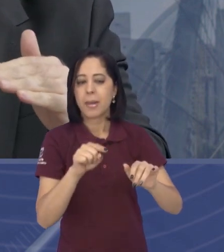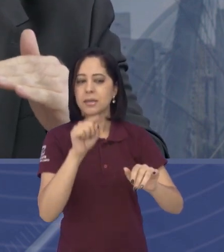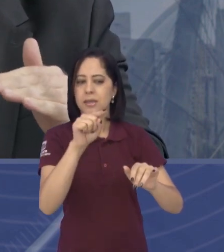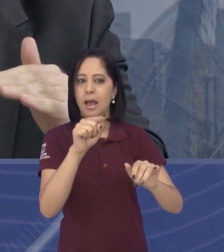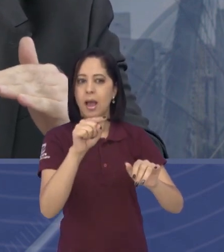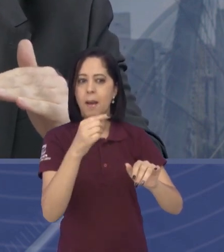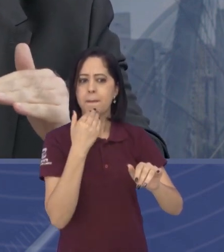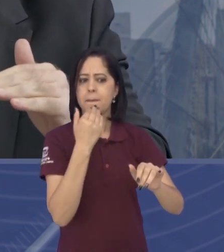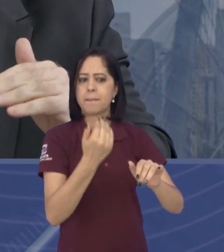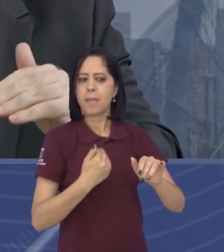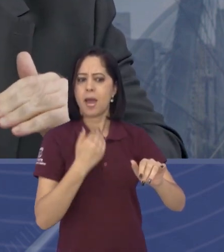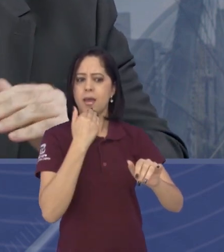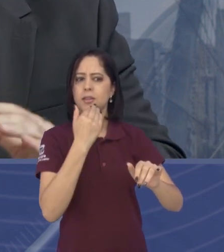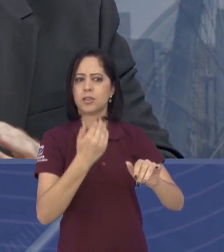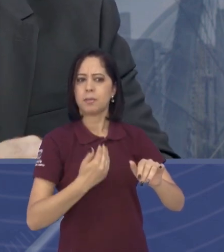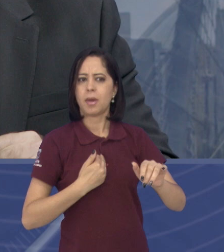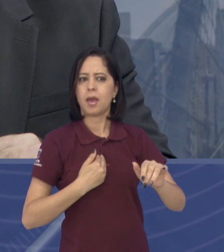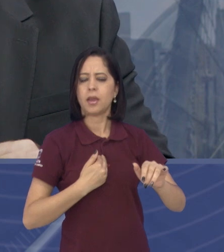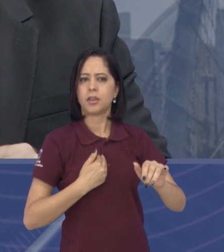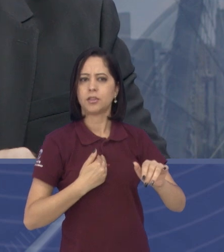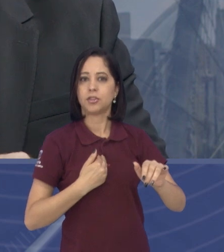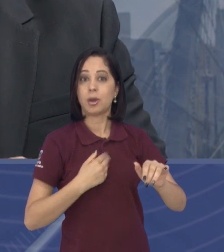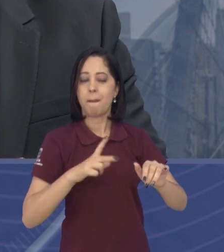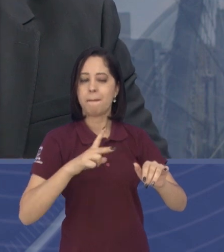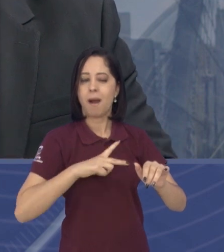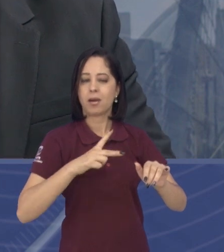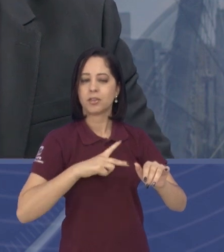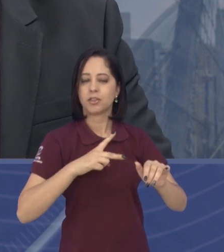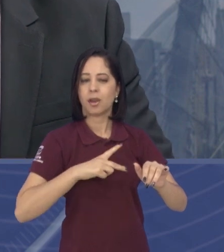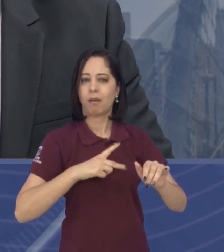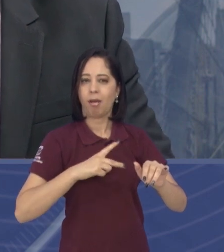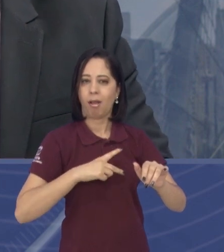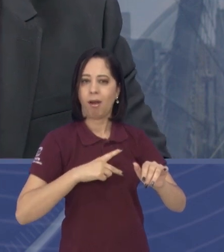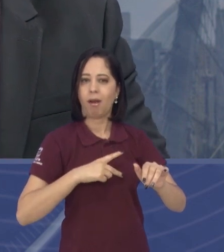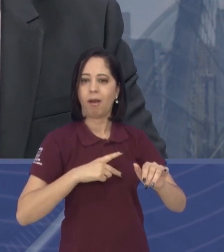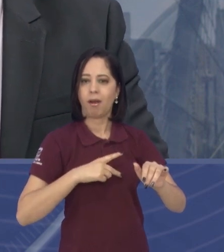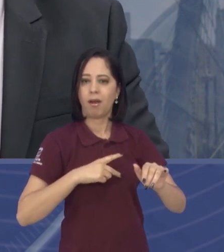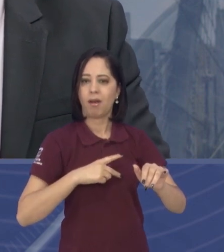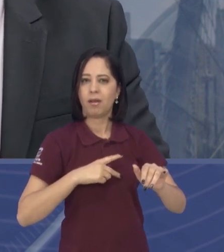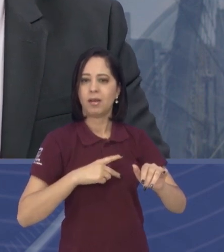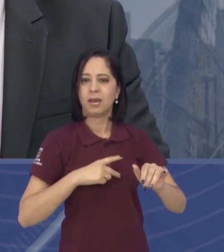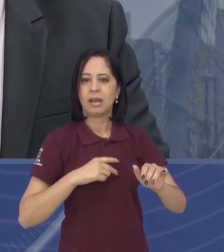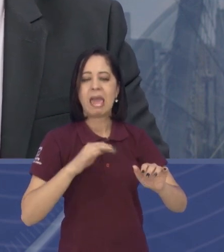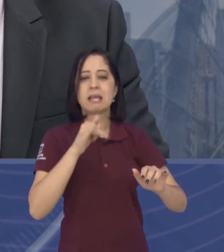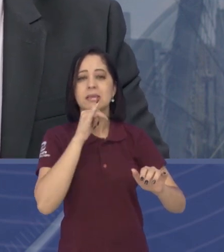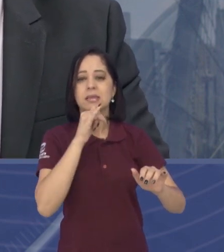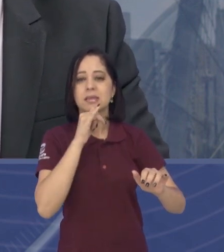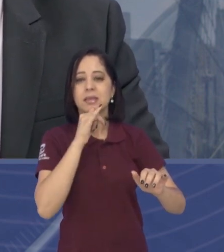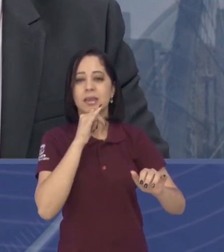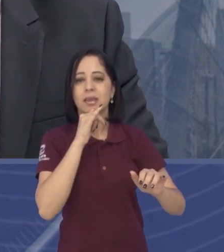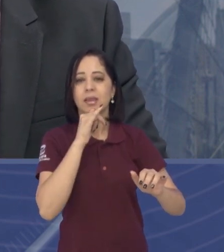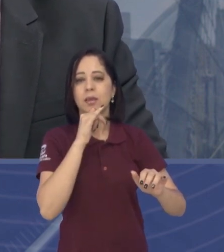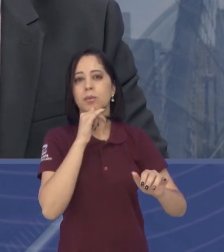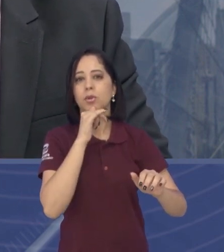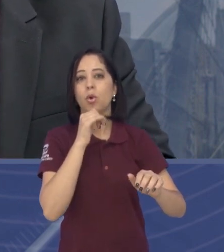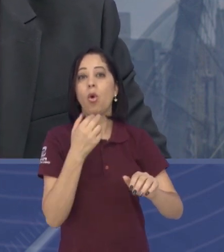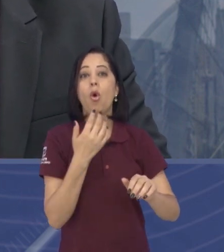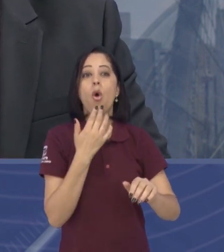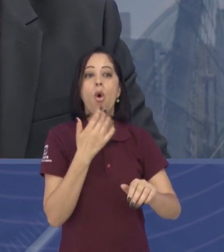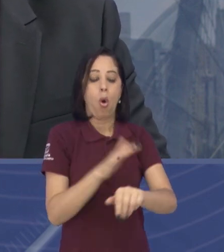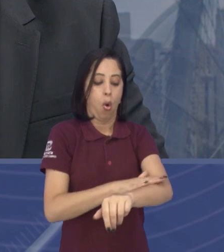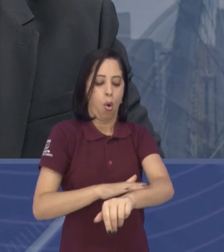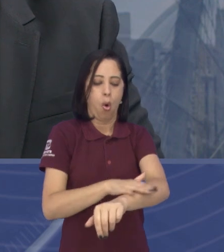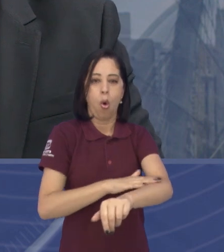muitos dados, tá? Não somente os dados relativos à compra, mas relativo, por exemplo, à etnia,